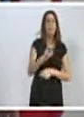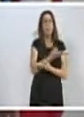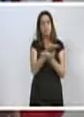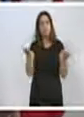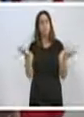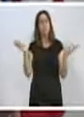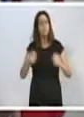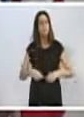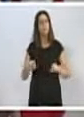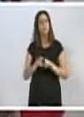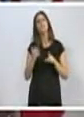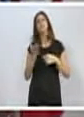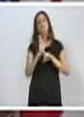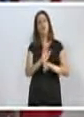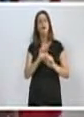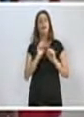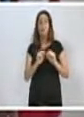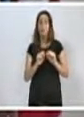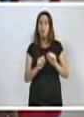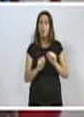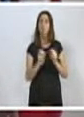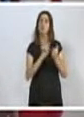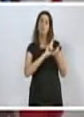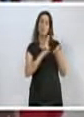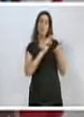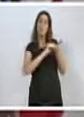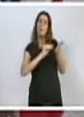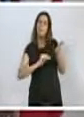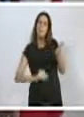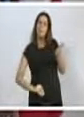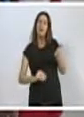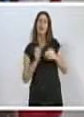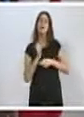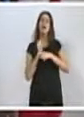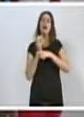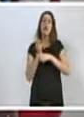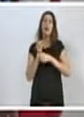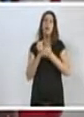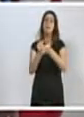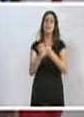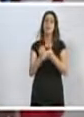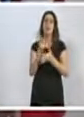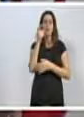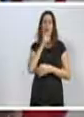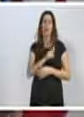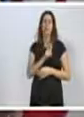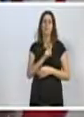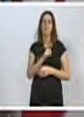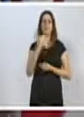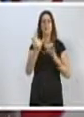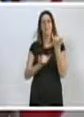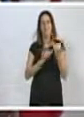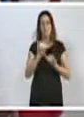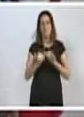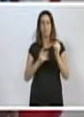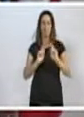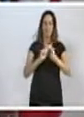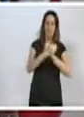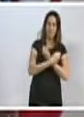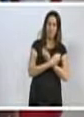colaborar, e botar o seu nome colaborador desse brinquedo. Quem vai ganhar com isso